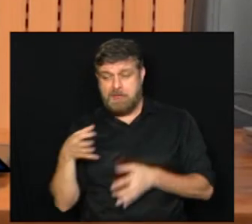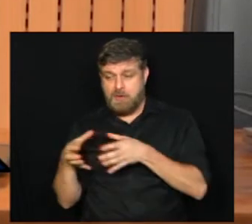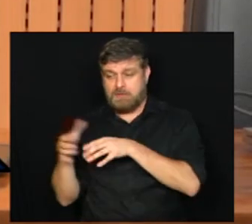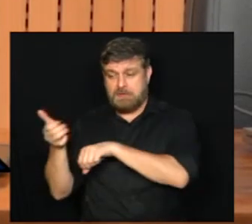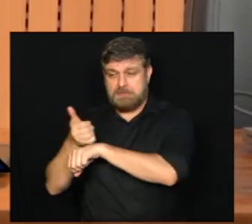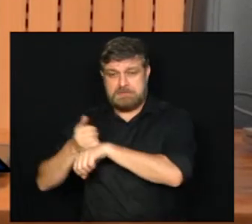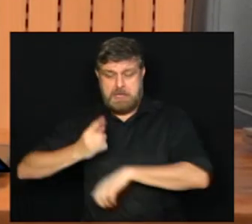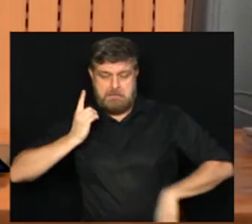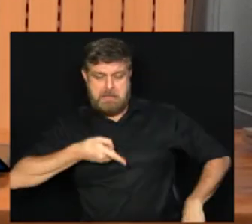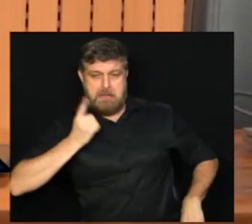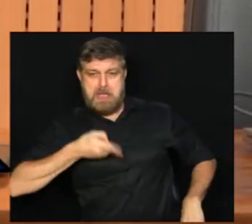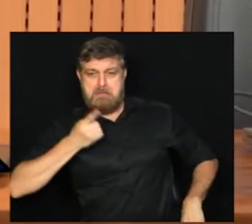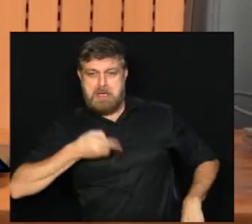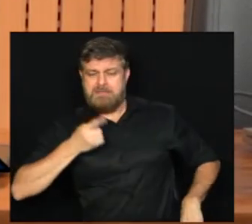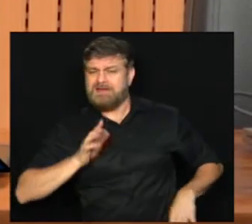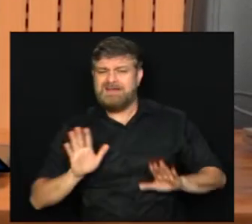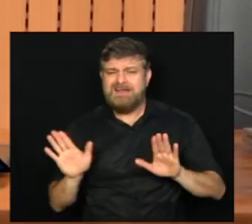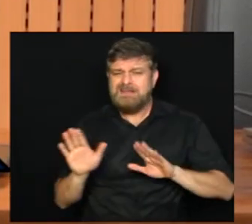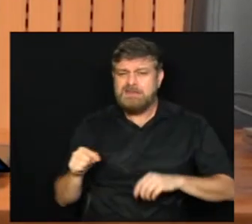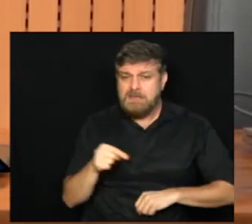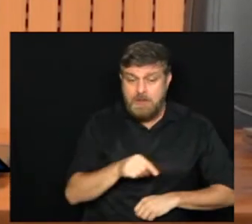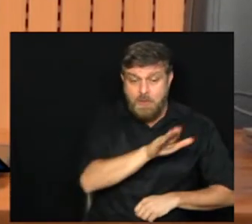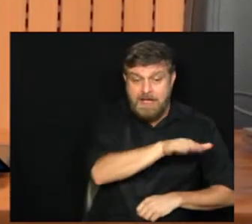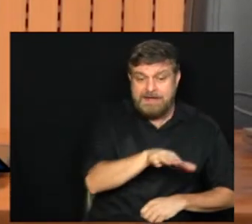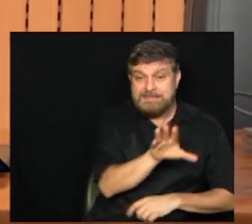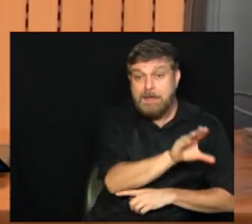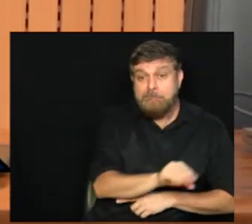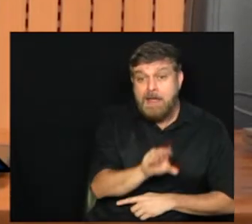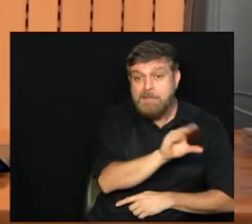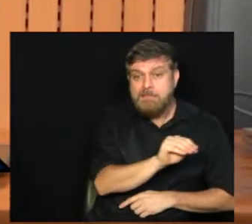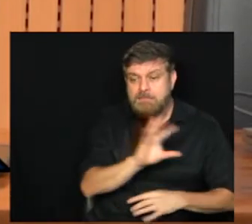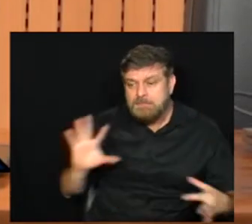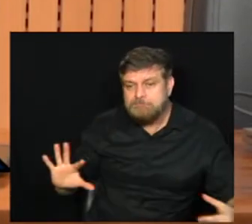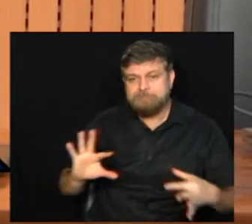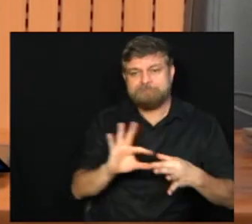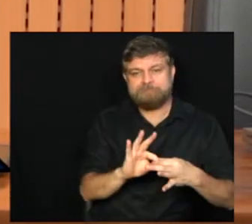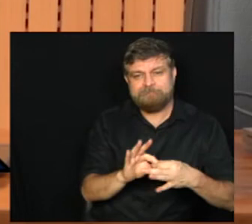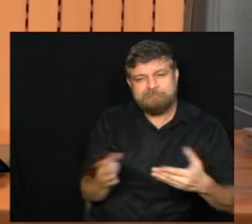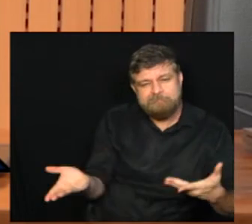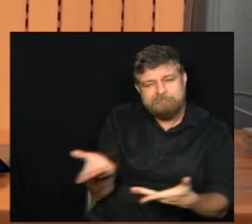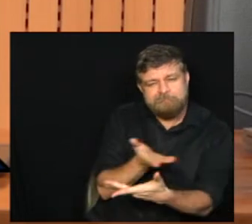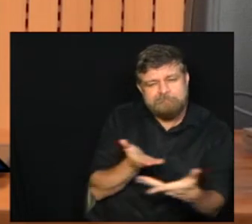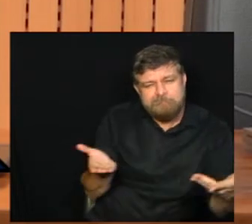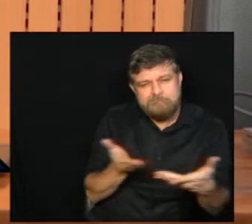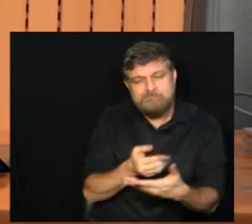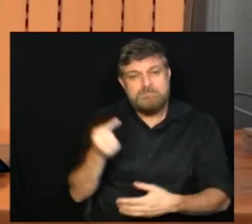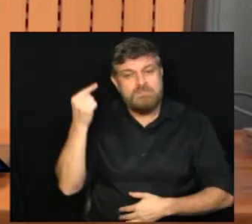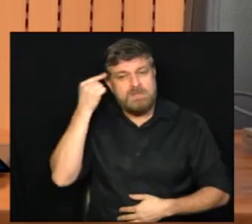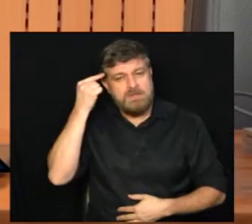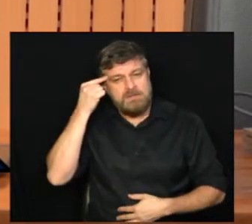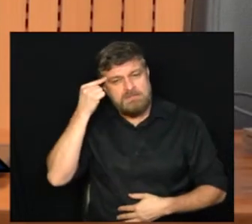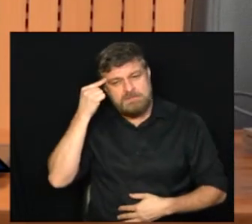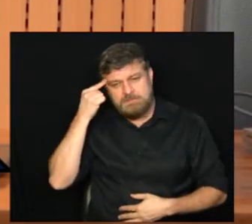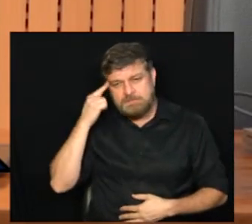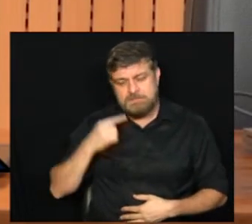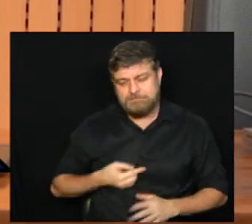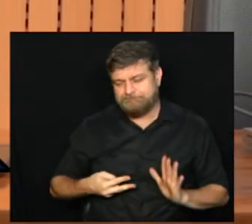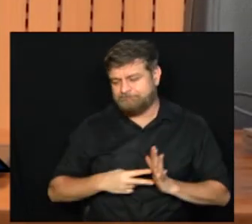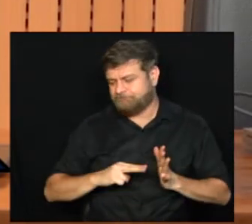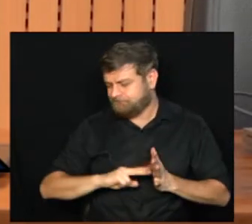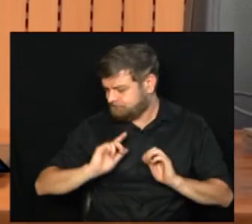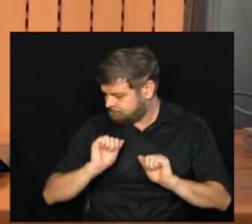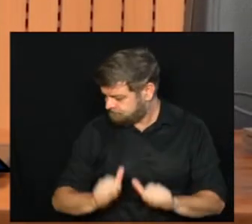olha, isso aqui é de vocês, é para vocês. Não, é construir juntos. Eu penso que isso é muito